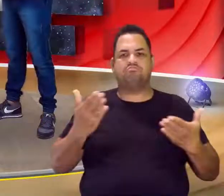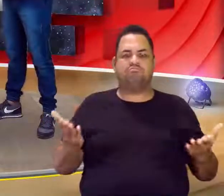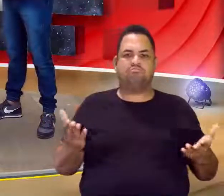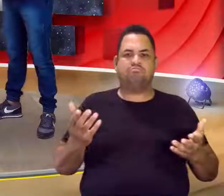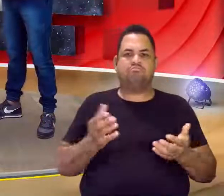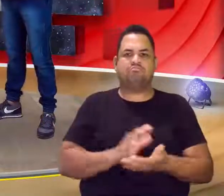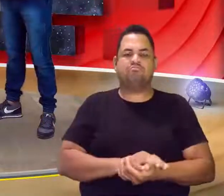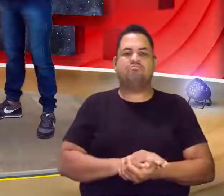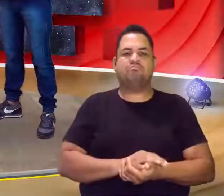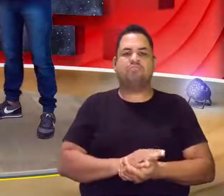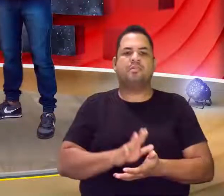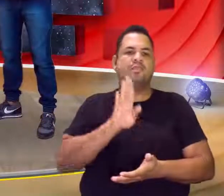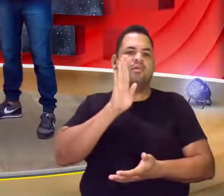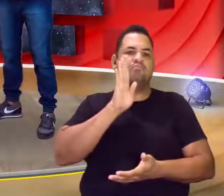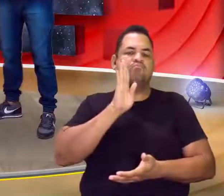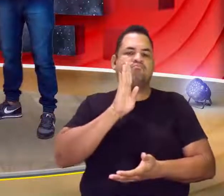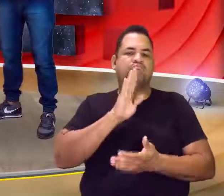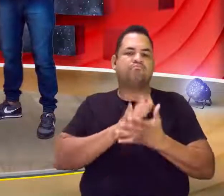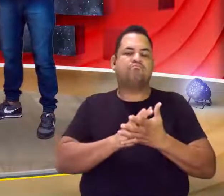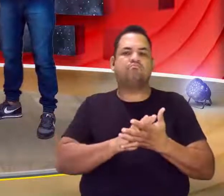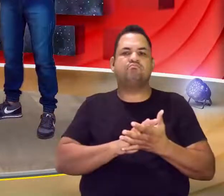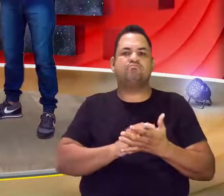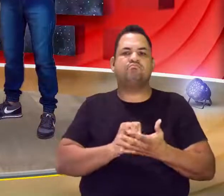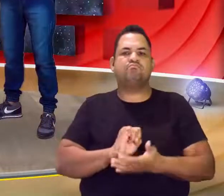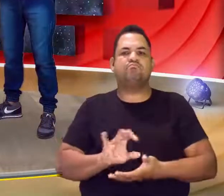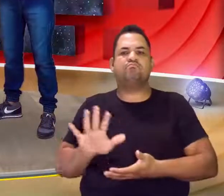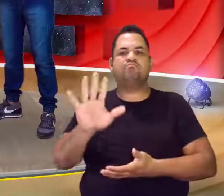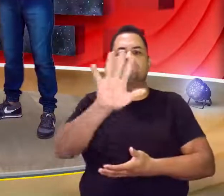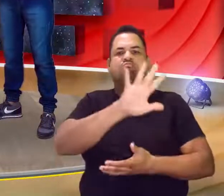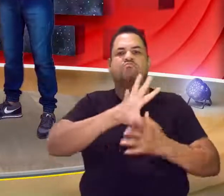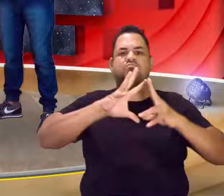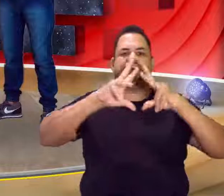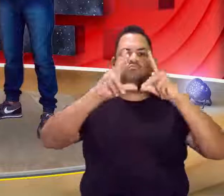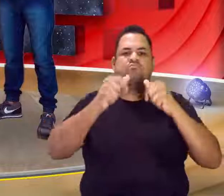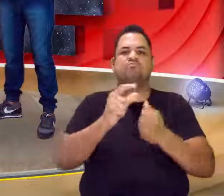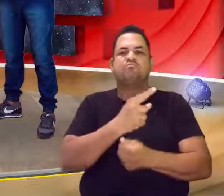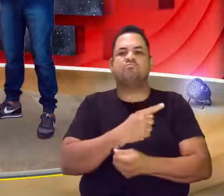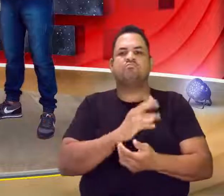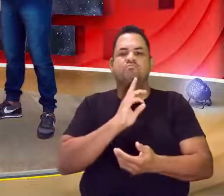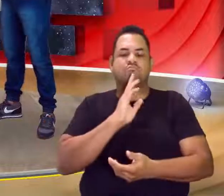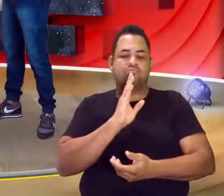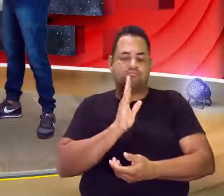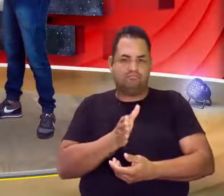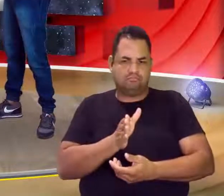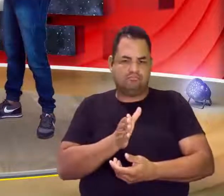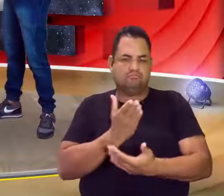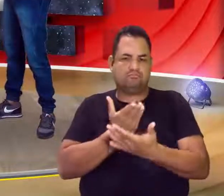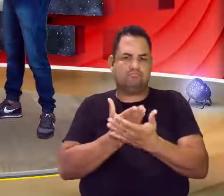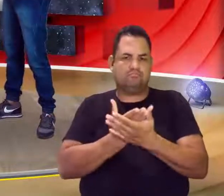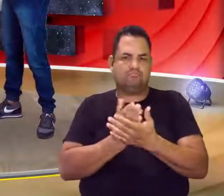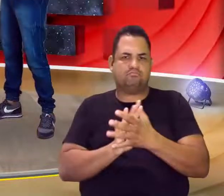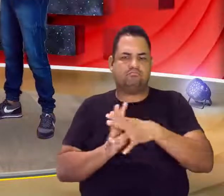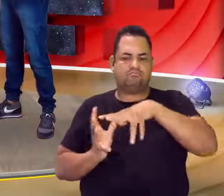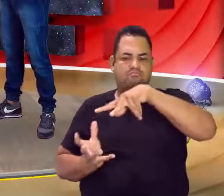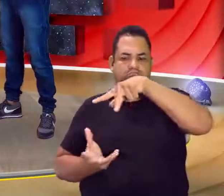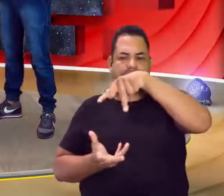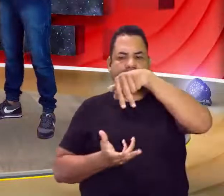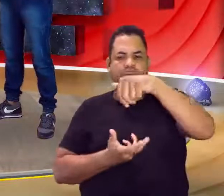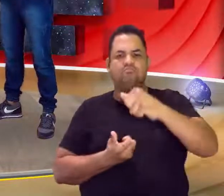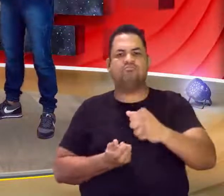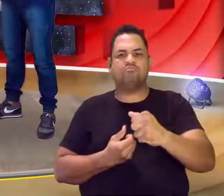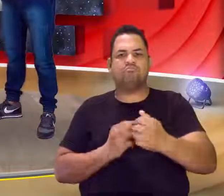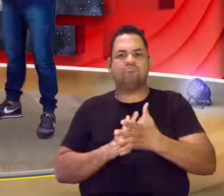essa imagem porque ela diz muito, né? Globalizada, tudo que você já estudou é como se fosse o globo bonitão